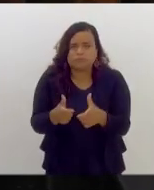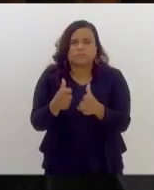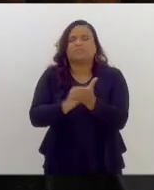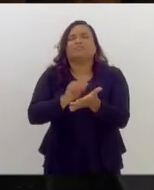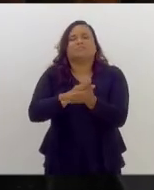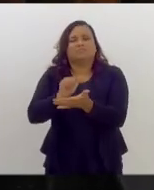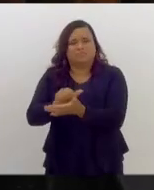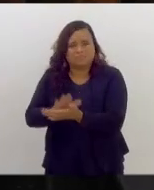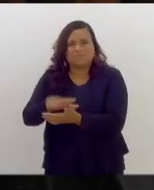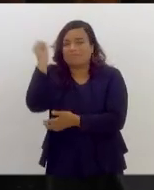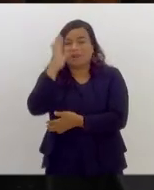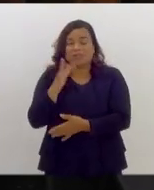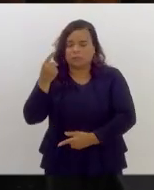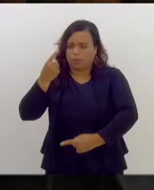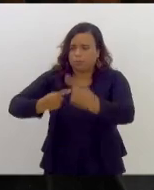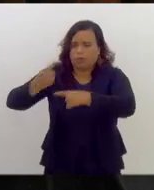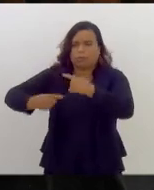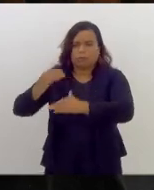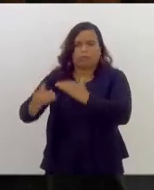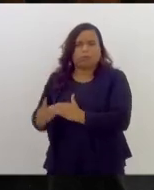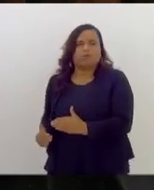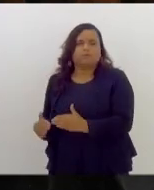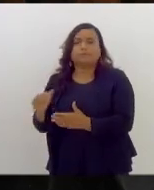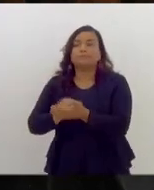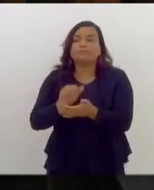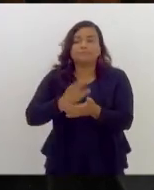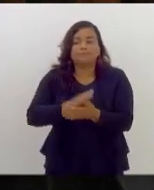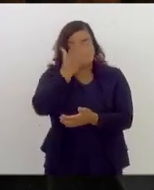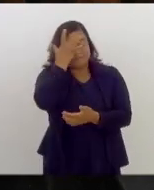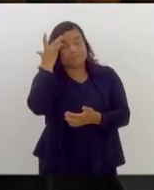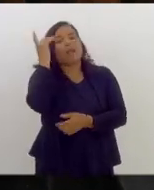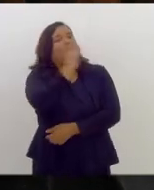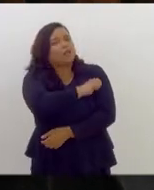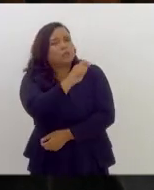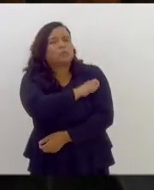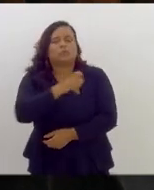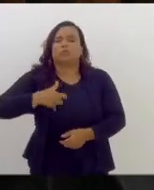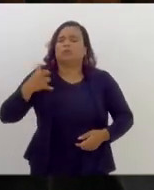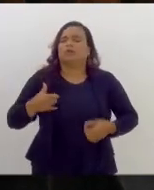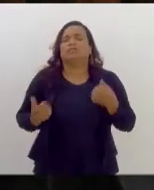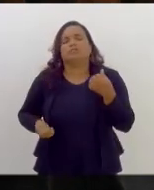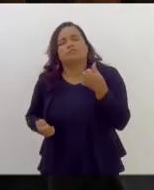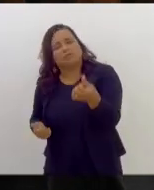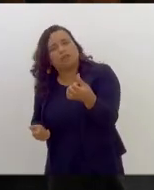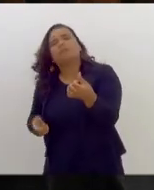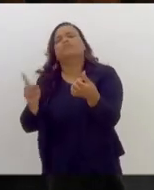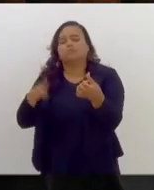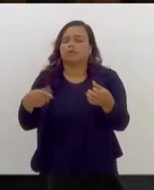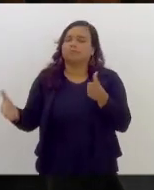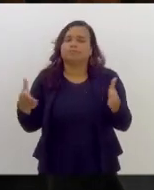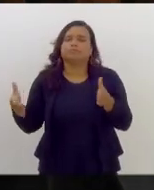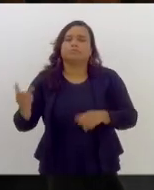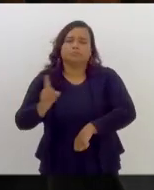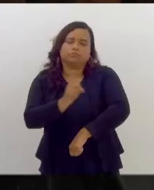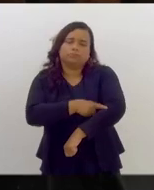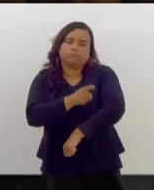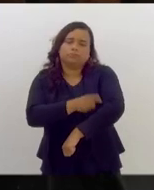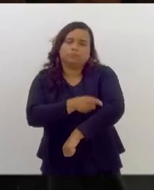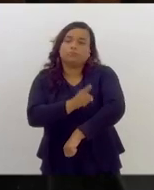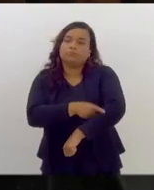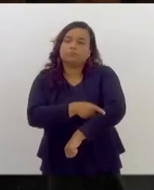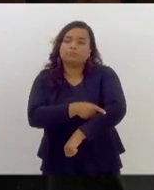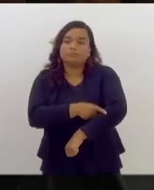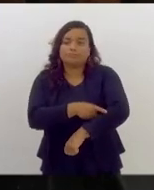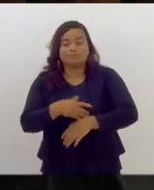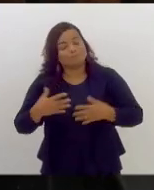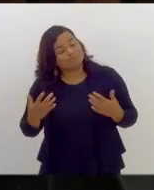Brasil retrocedeu, né, na matrícula de estudantes de 6 anos, que é a faixa etária correspondente ao primeiro ano do ensino fundamental. Então,